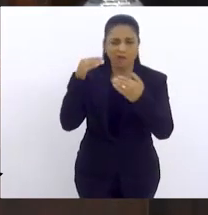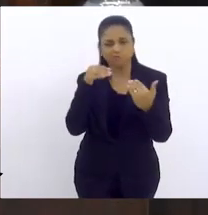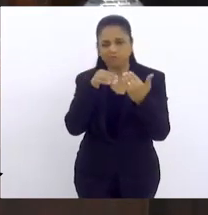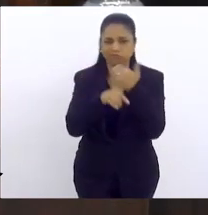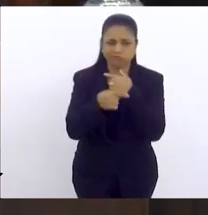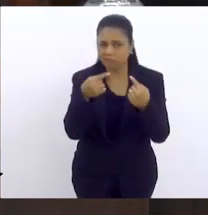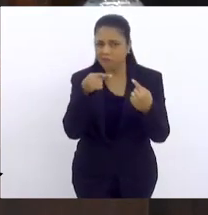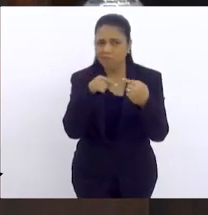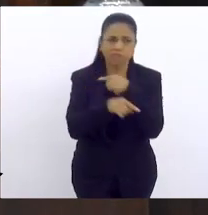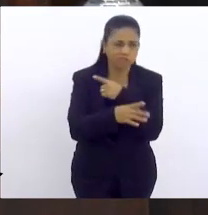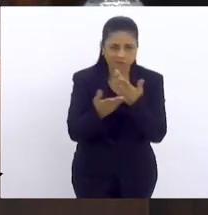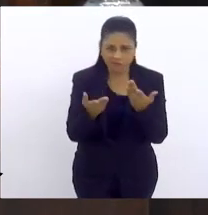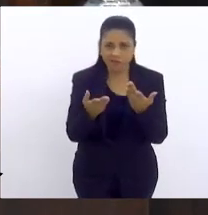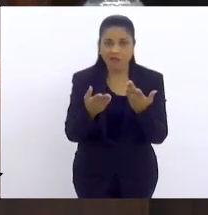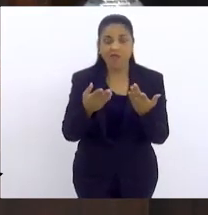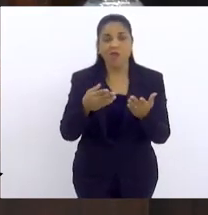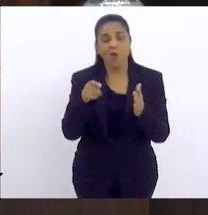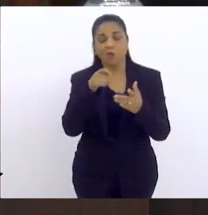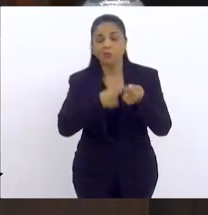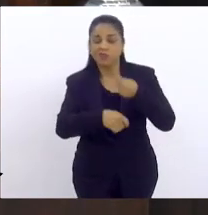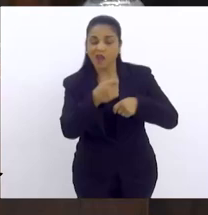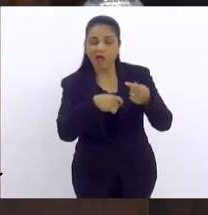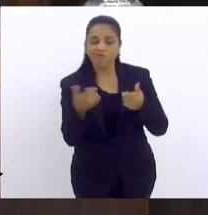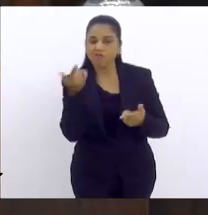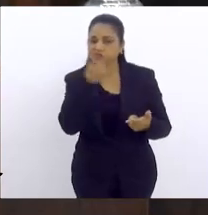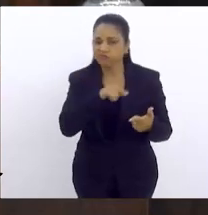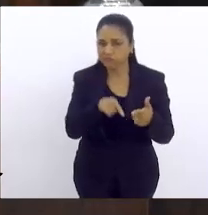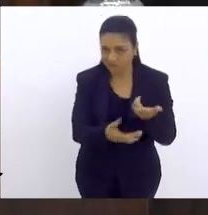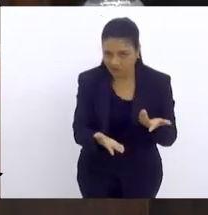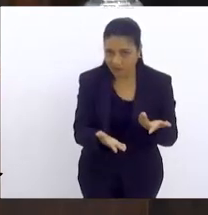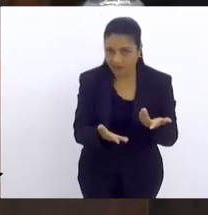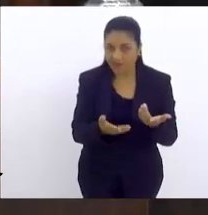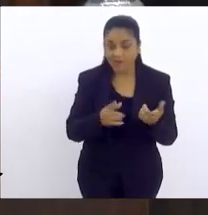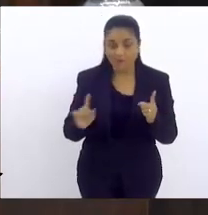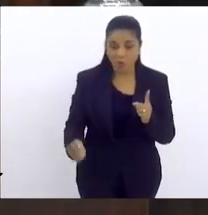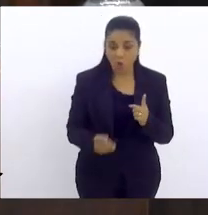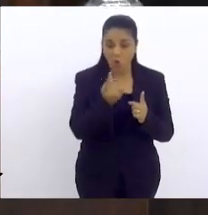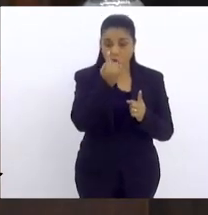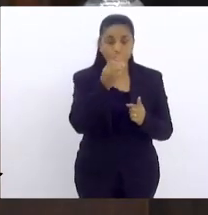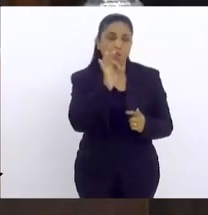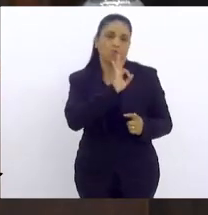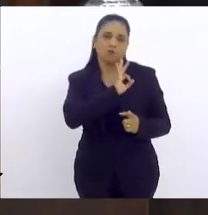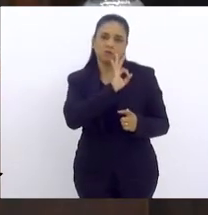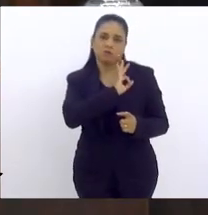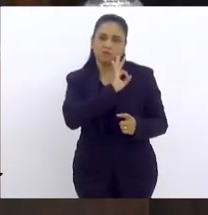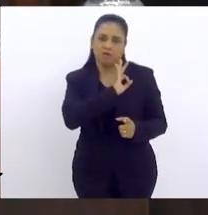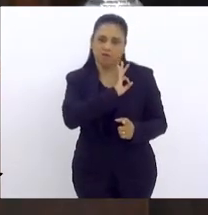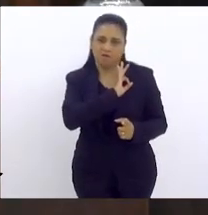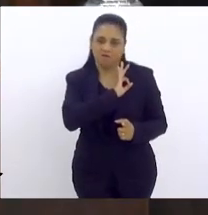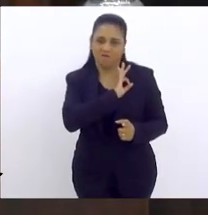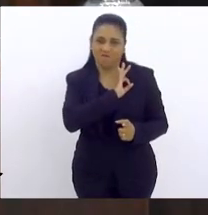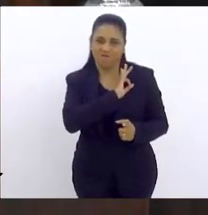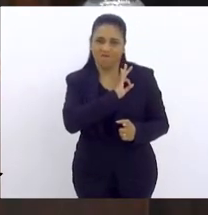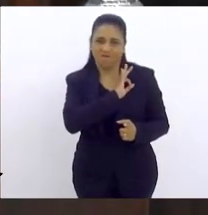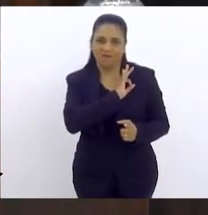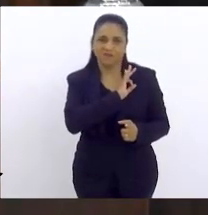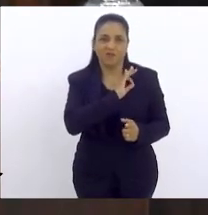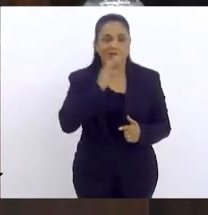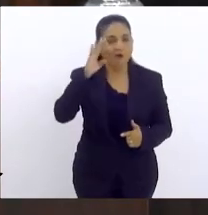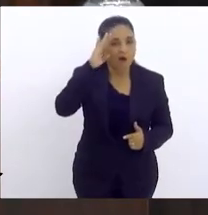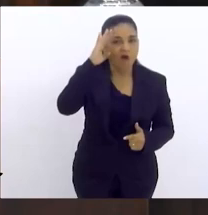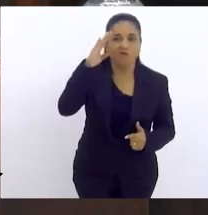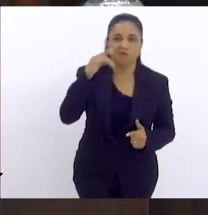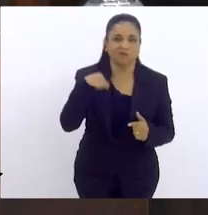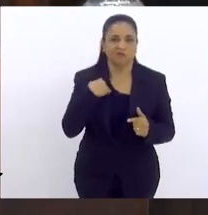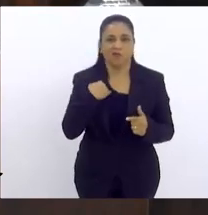quem ganha com isso é o tráfico é milícia porque nós somos um só na hora de matar é policial Não importa se é oficial se é